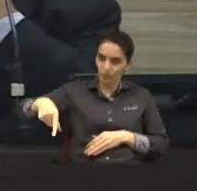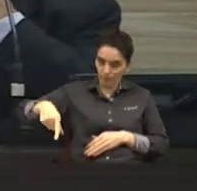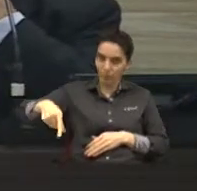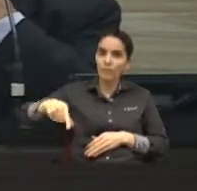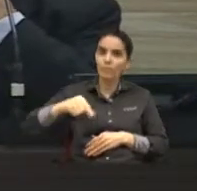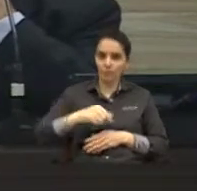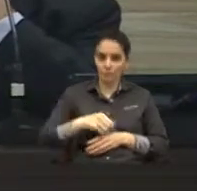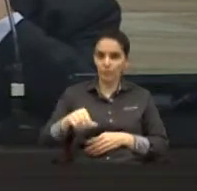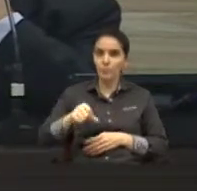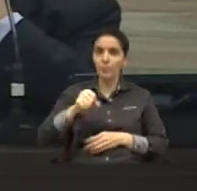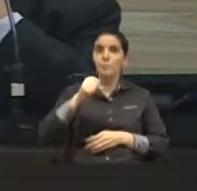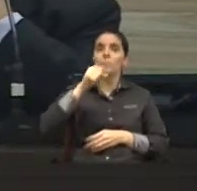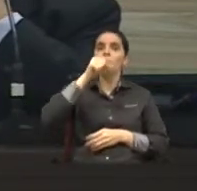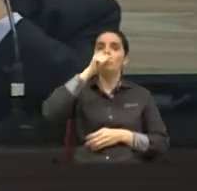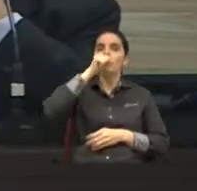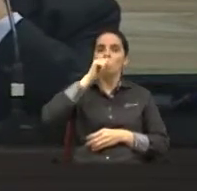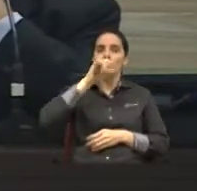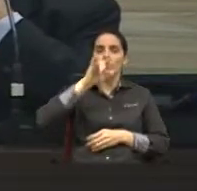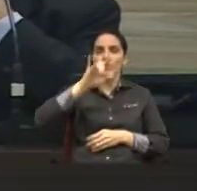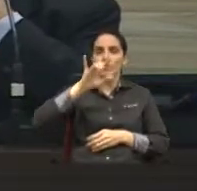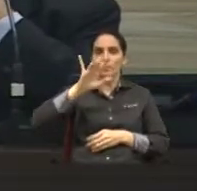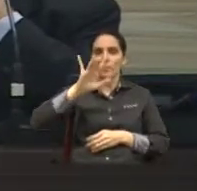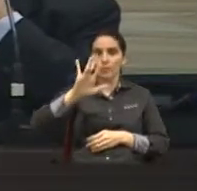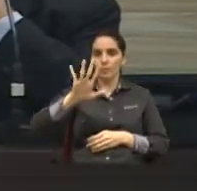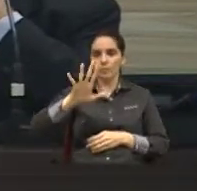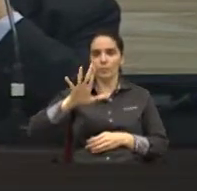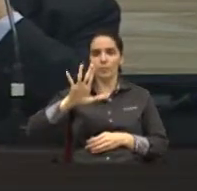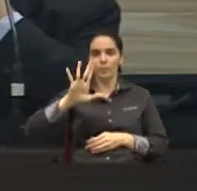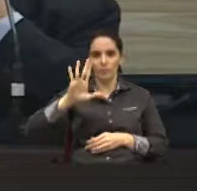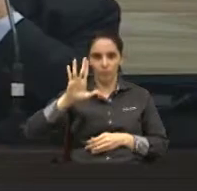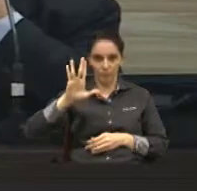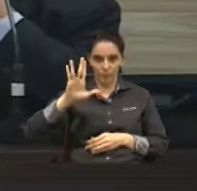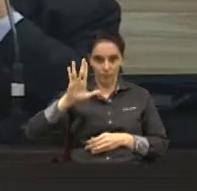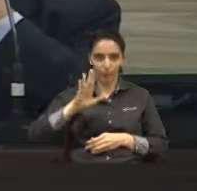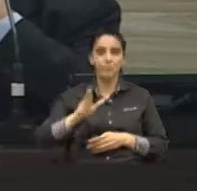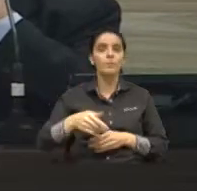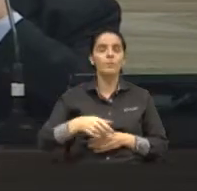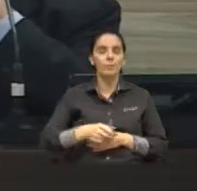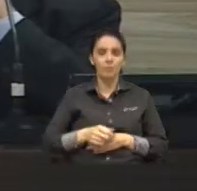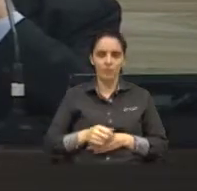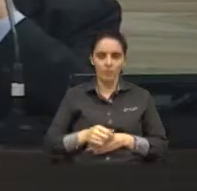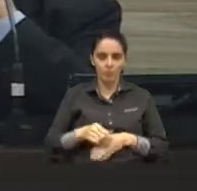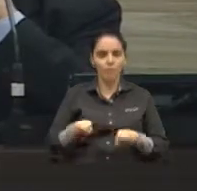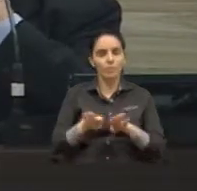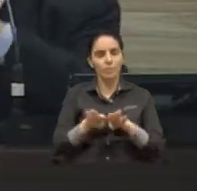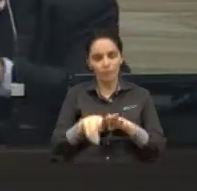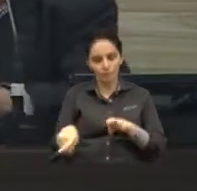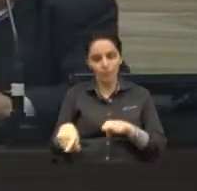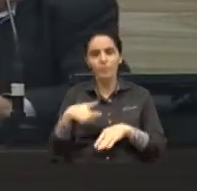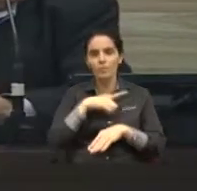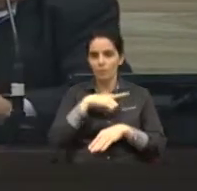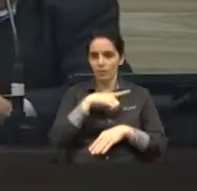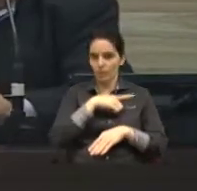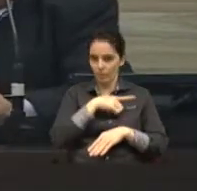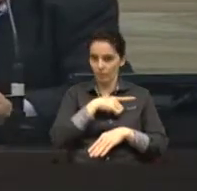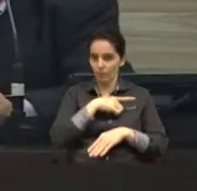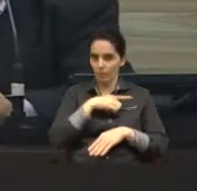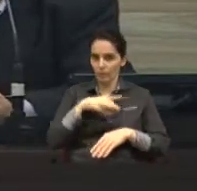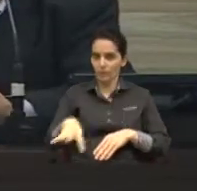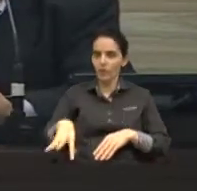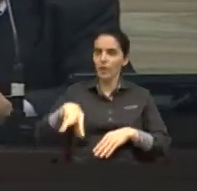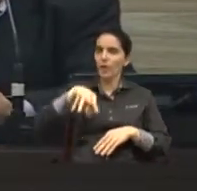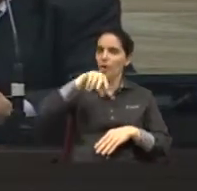está inalando a maconha, muitas vezes o crack, né? Então você ali não só inala o tablete